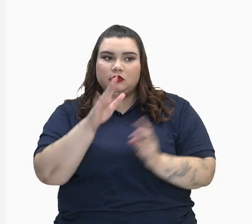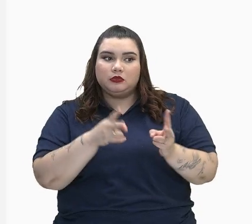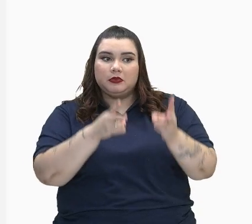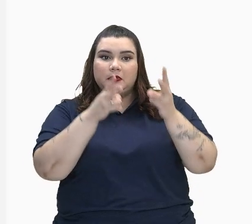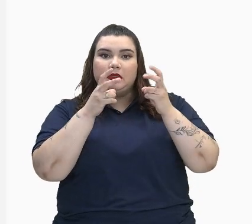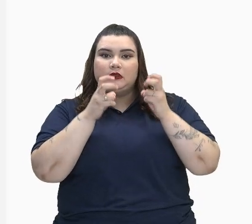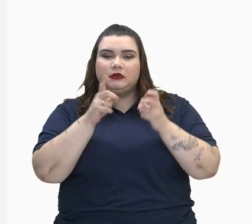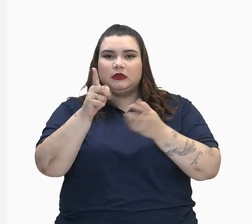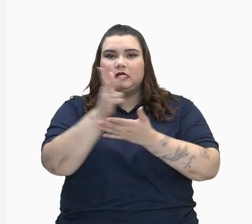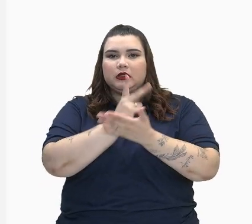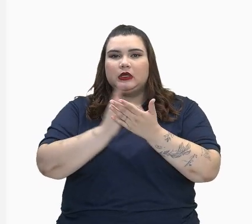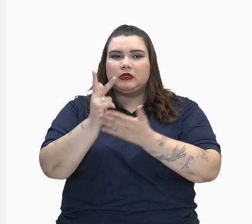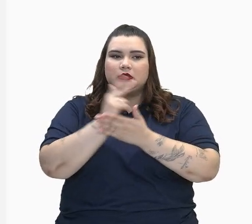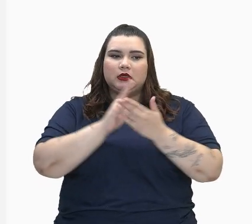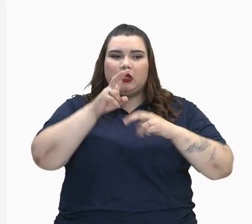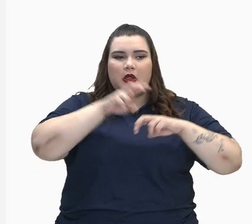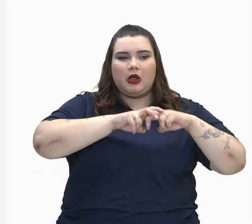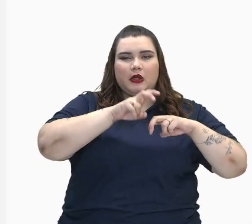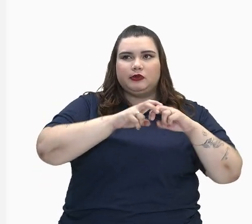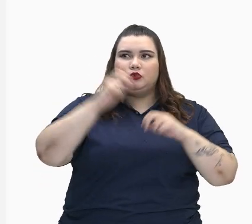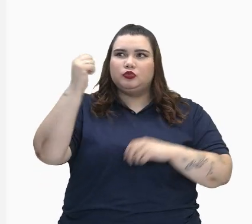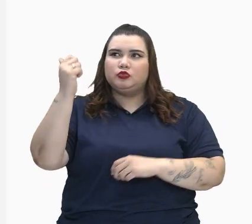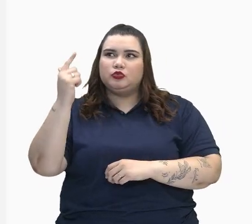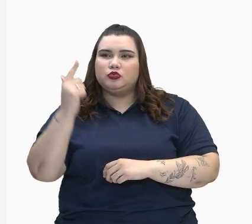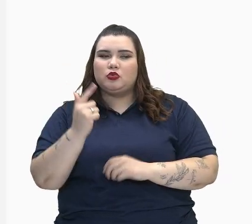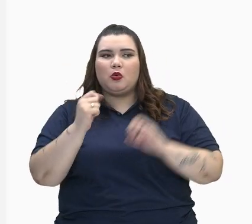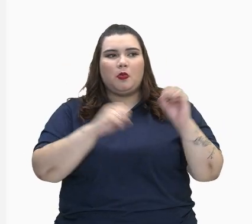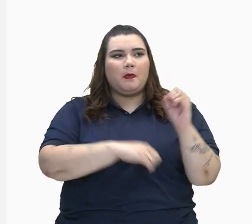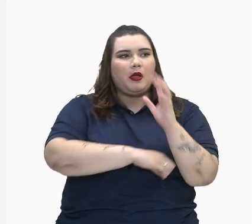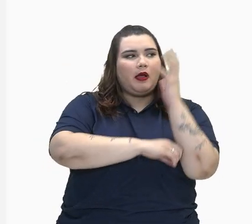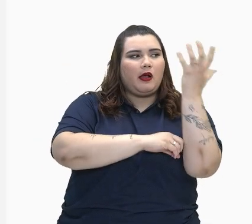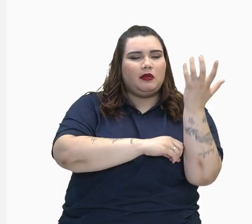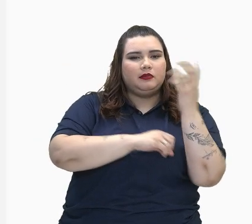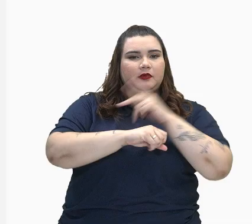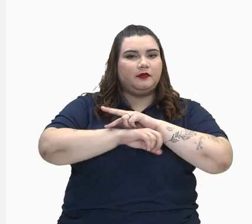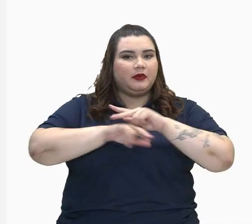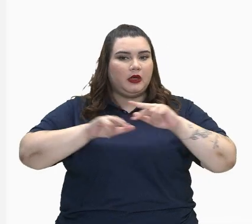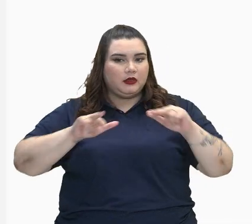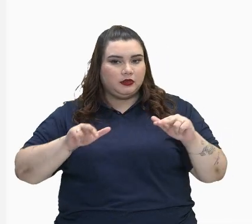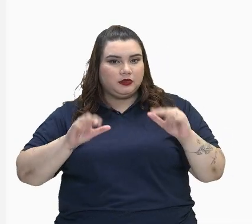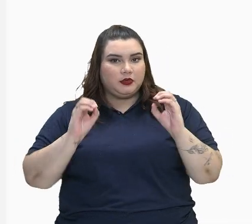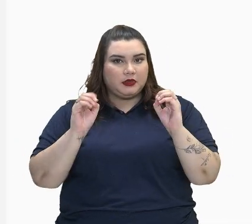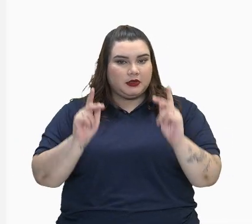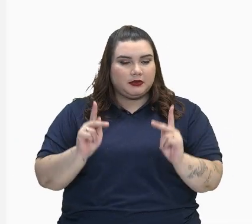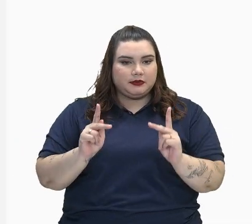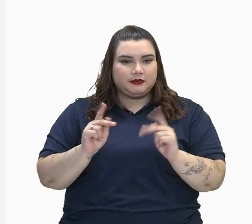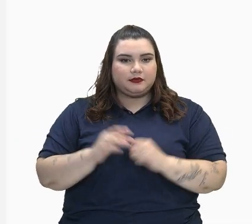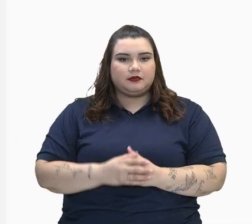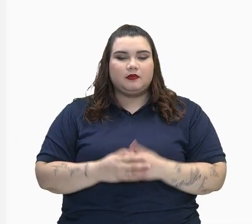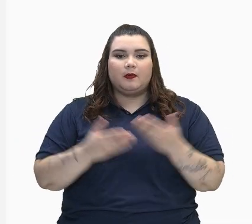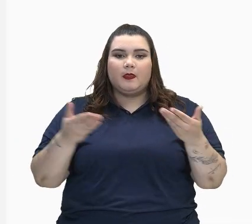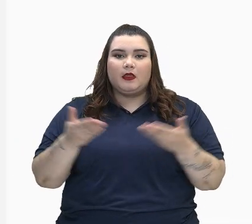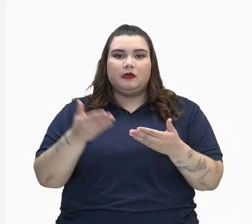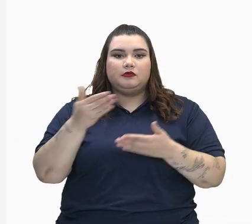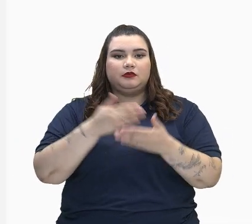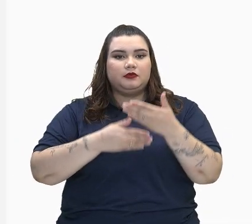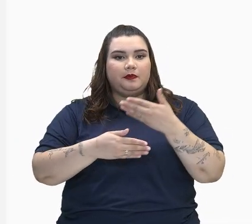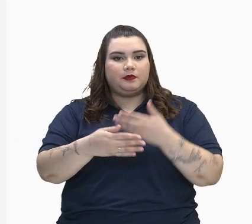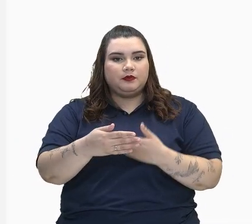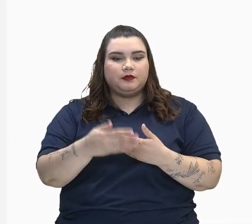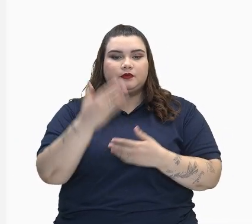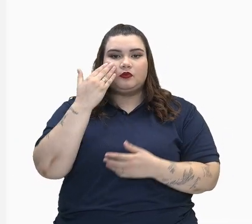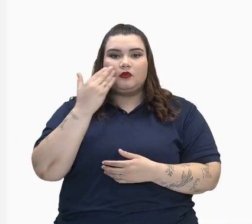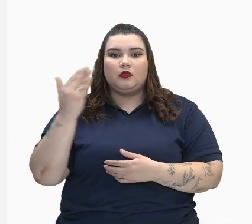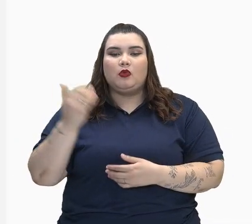você desenha uma cadeira, um sol, uma árvore e etc. Certo? E aí vamos dar continuidade